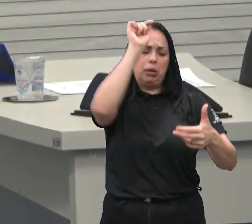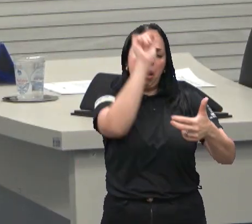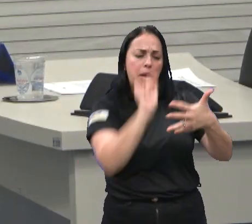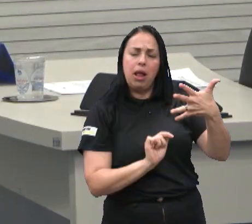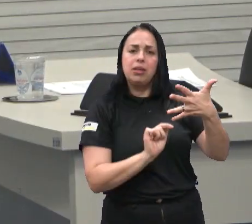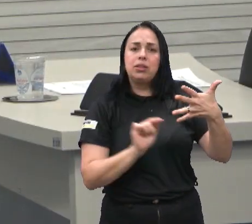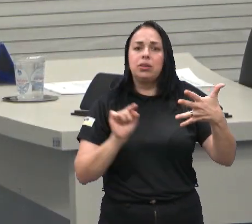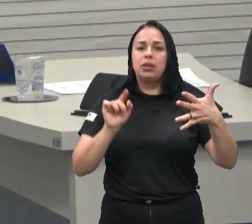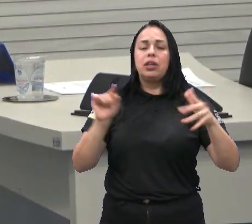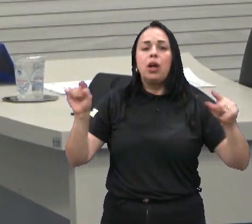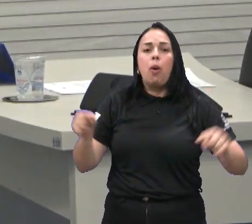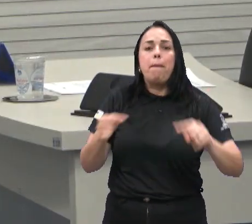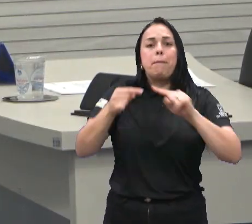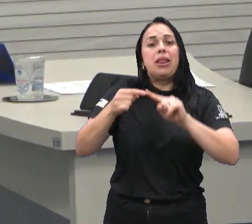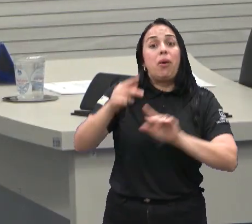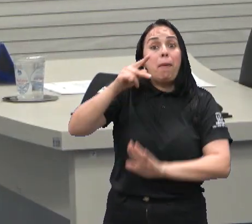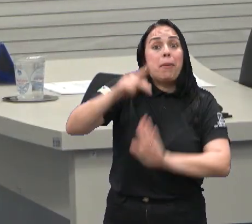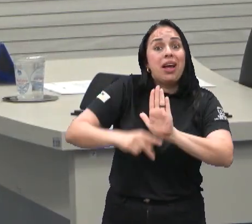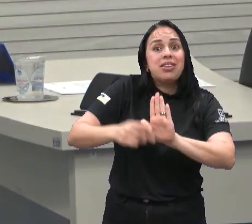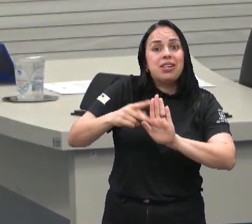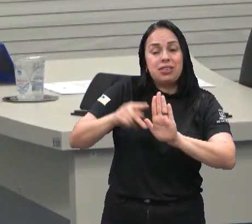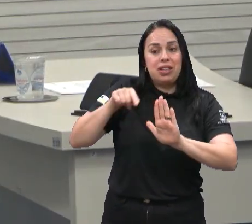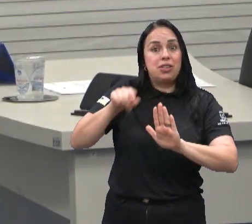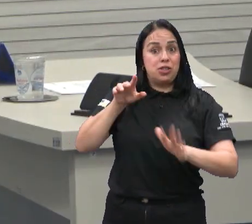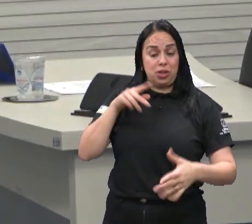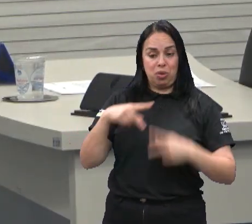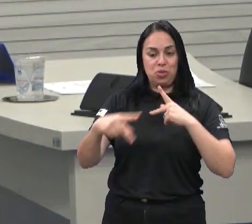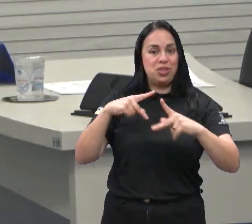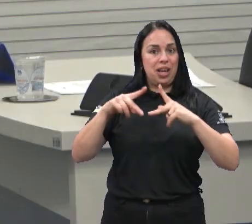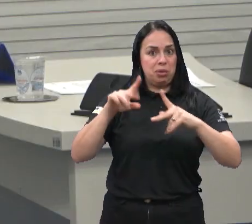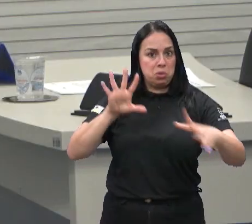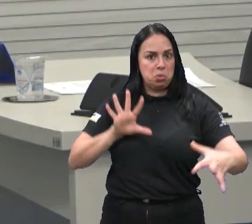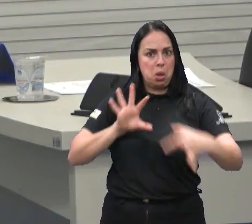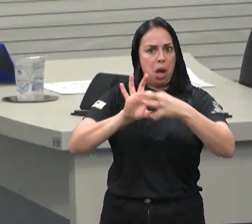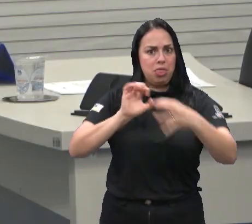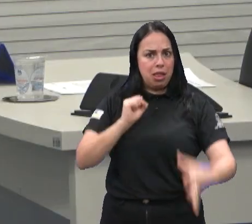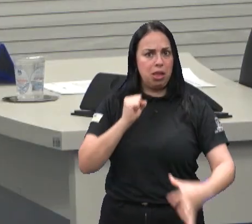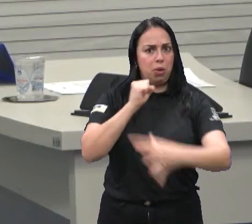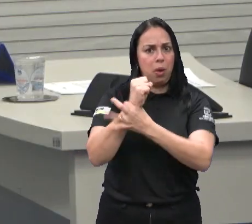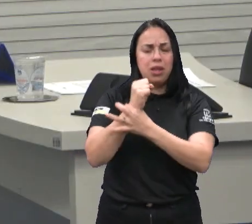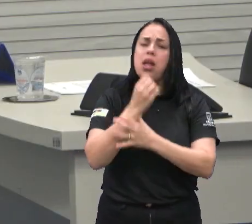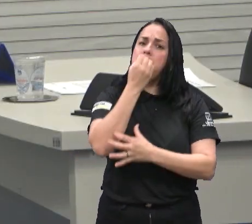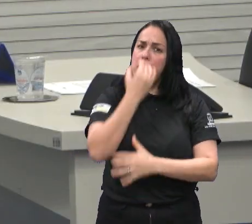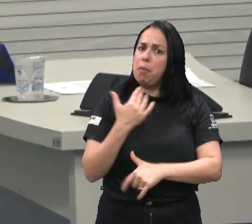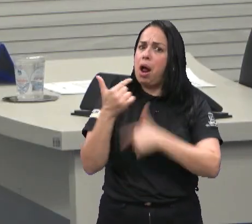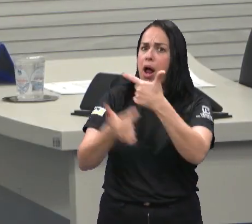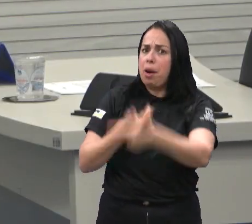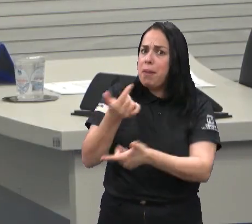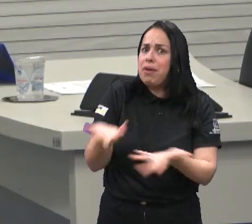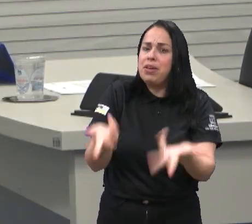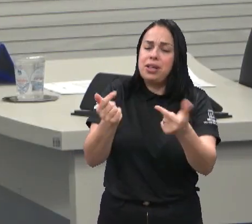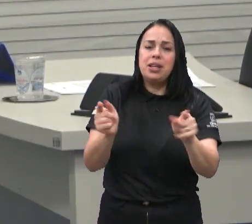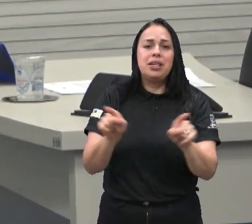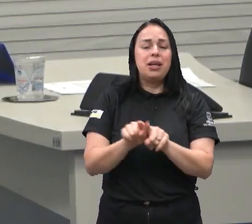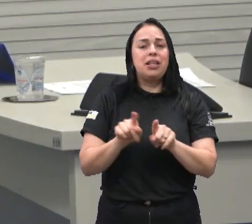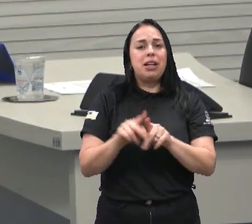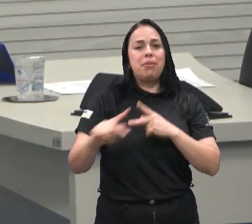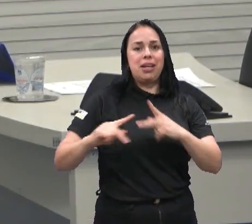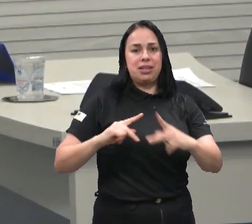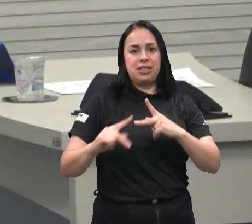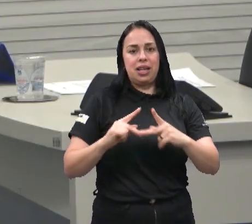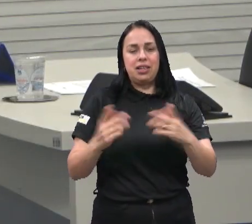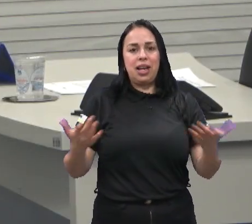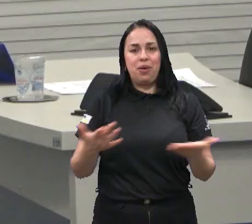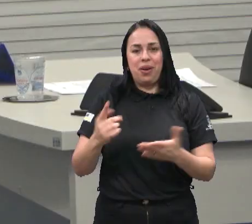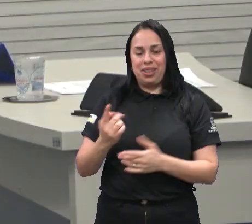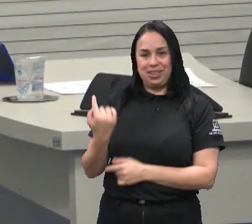do projeto São José Unidas, tem feito um trabalho muito bacana. E São José dos Campos, agora nesse aniversário,